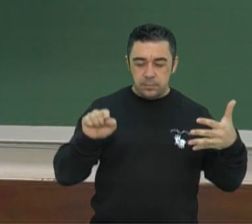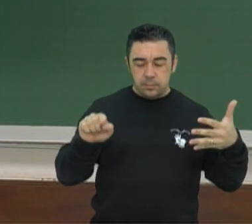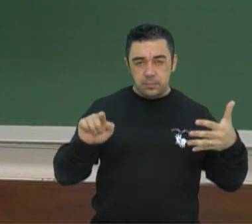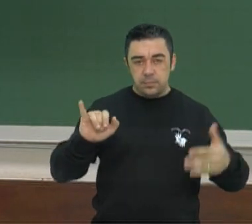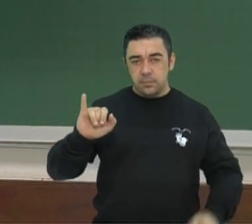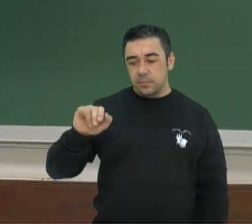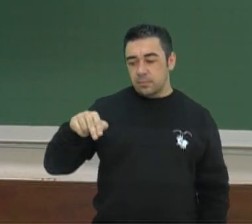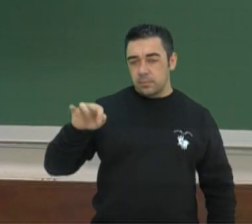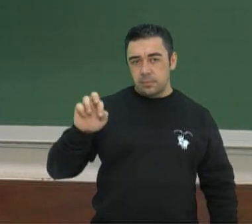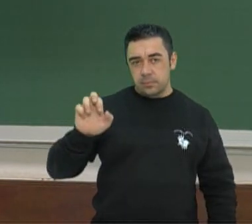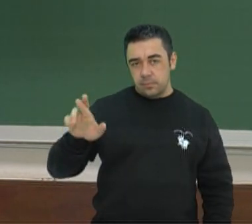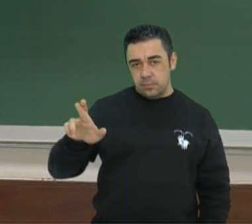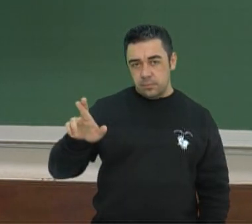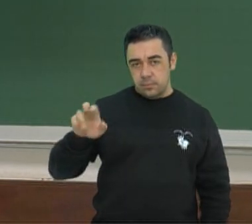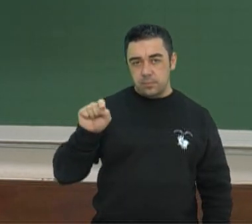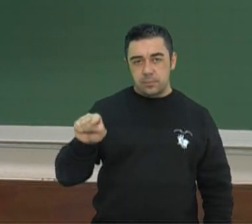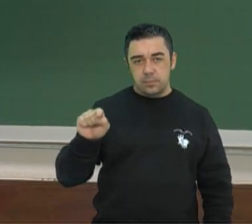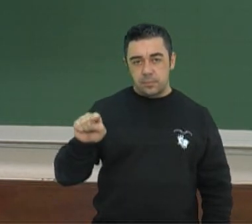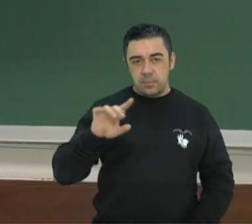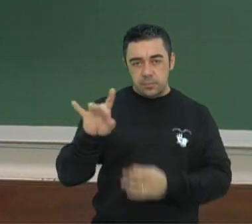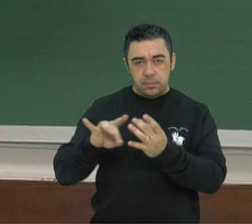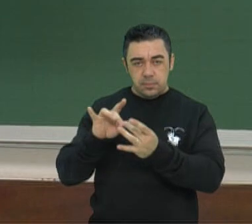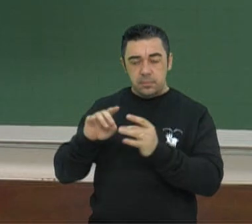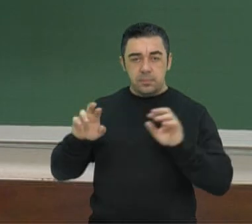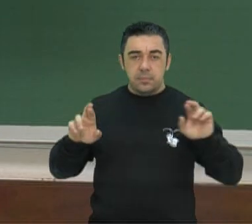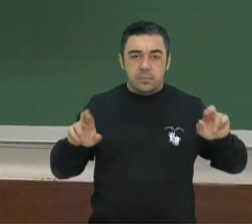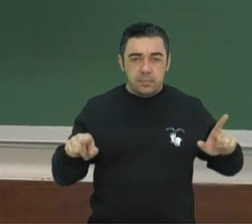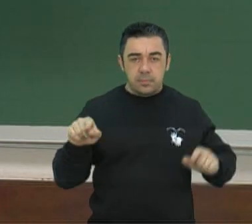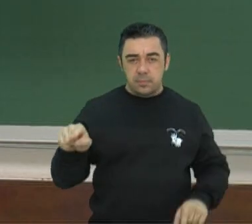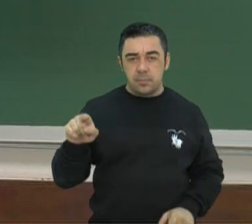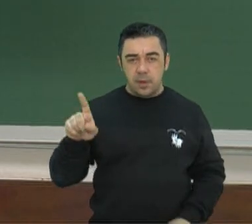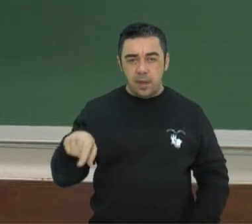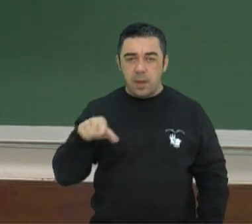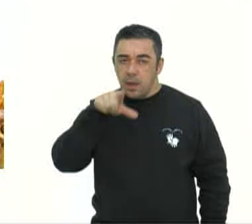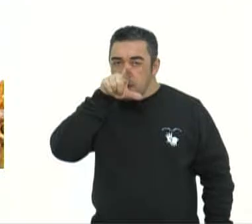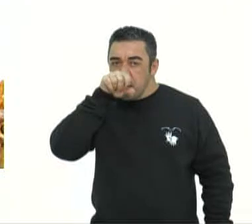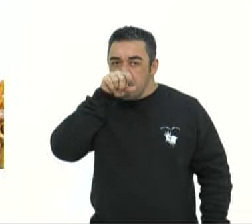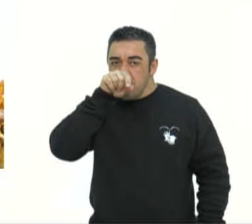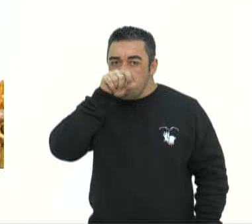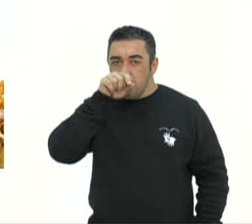Interespecíficas, entre espécies diferentes, então estou vendo aqui a arara